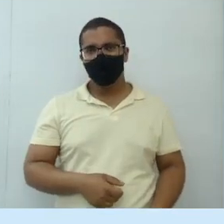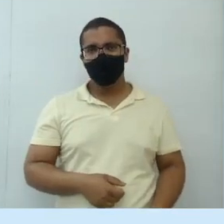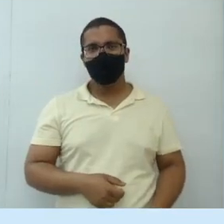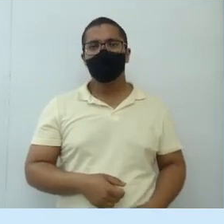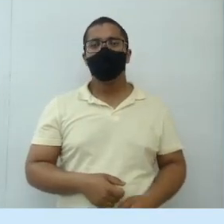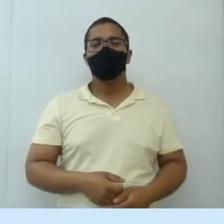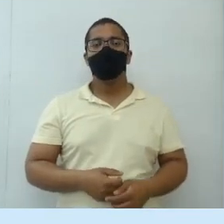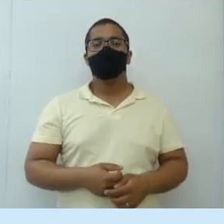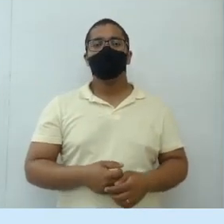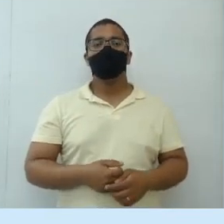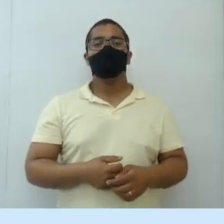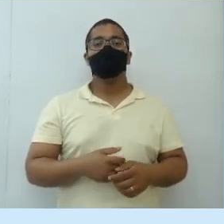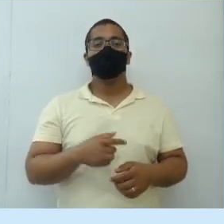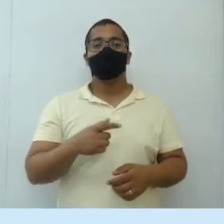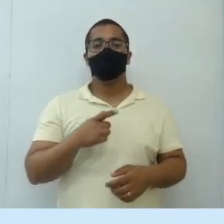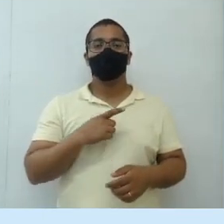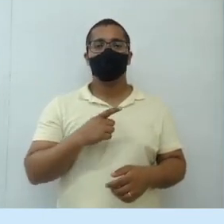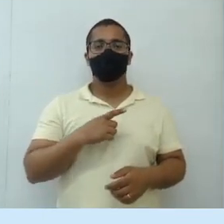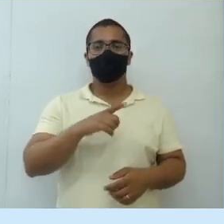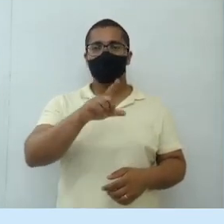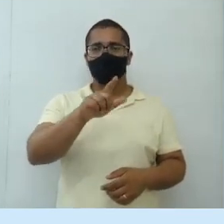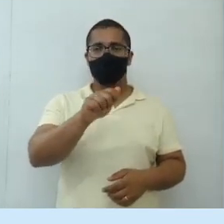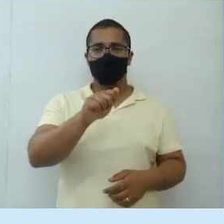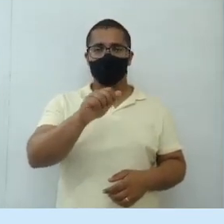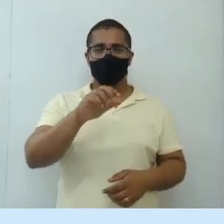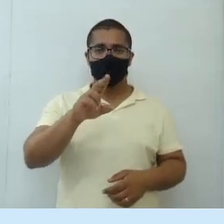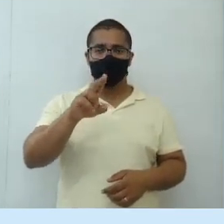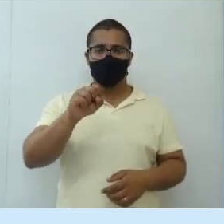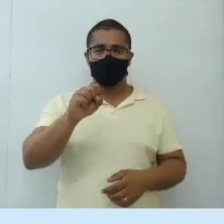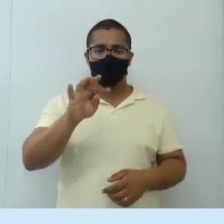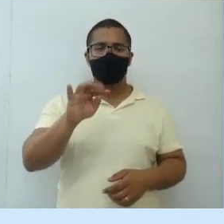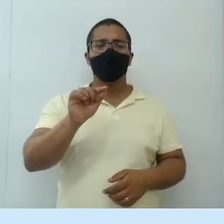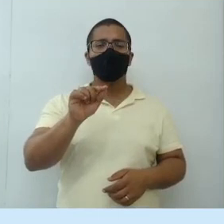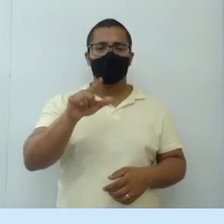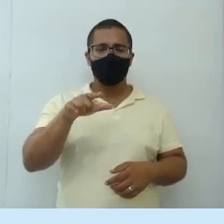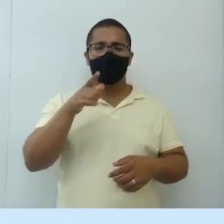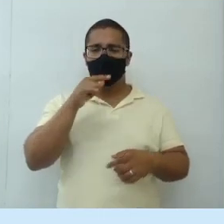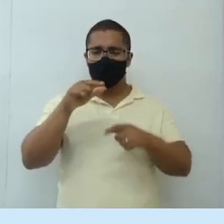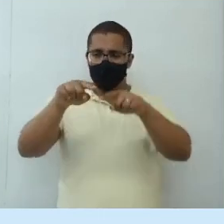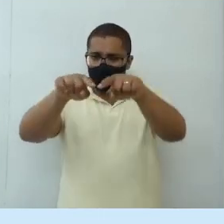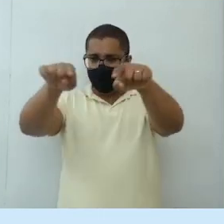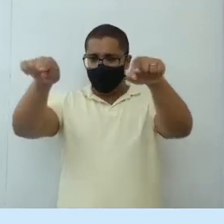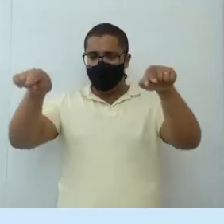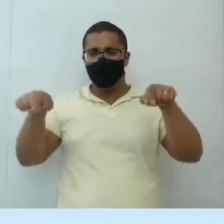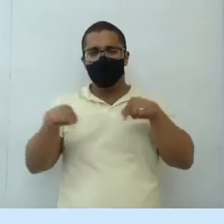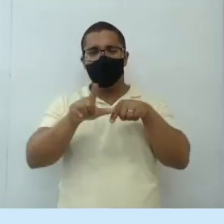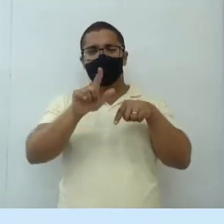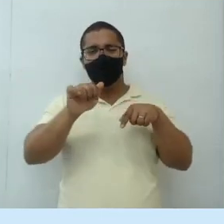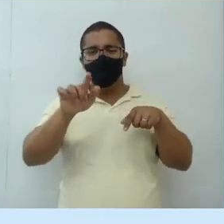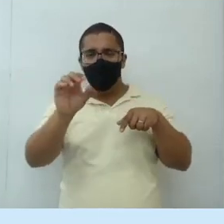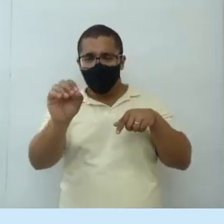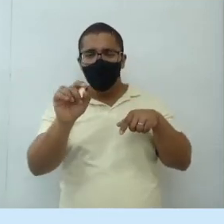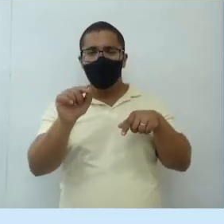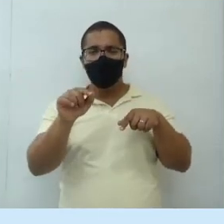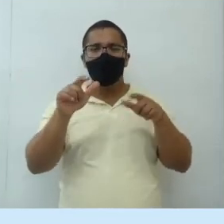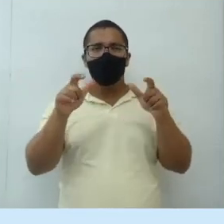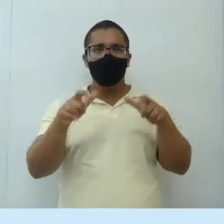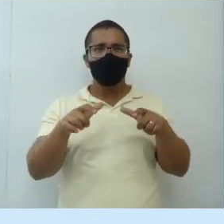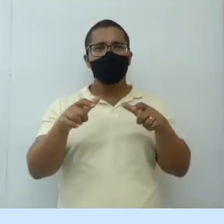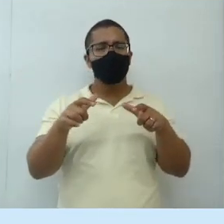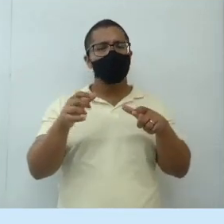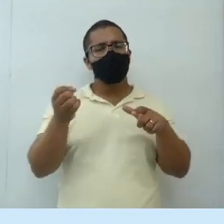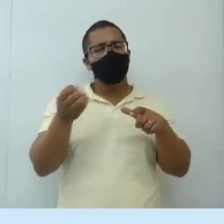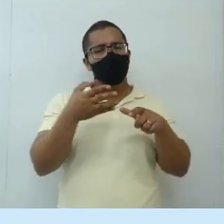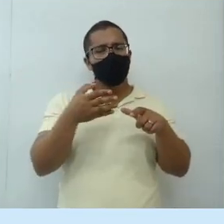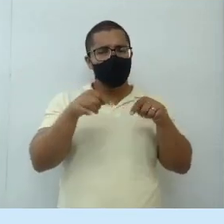O que é relevo l'acoustic né multipresente um áreas geologicamente mais novas o